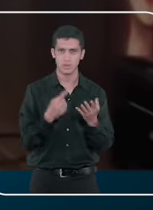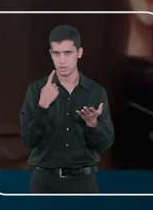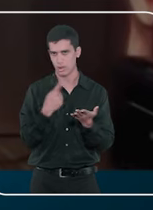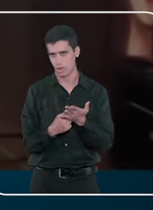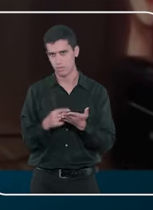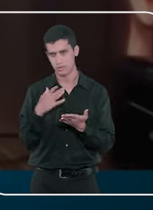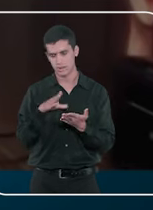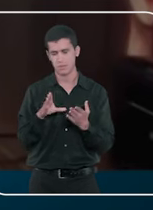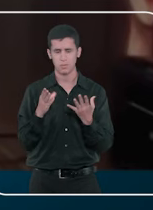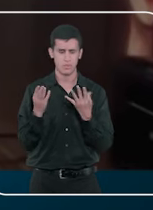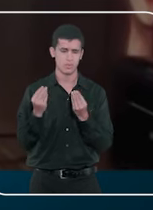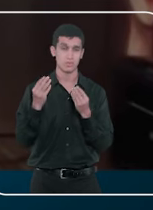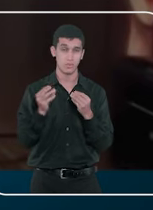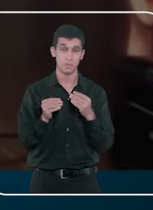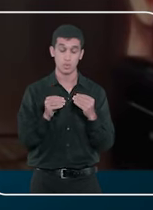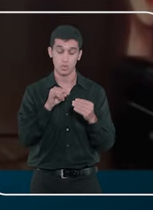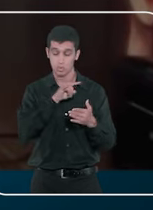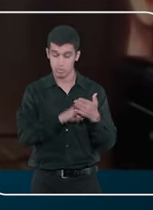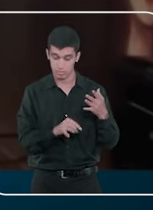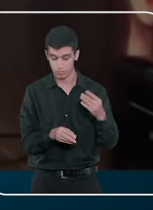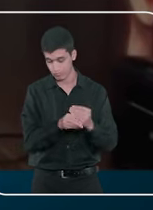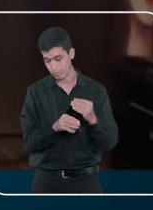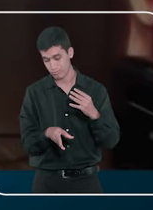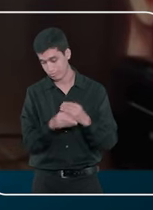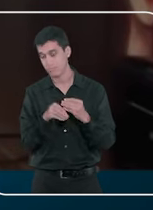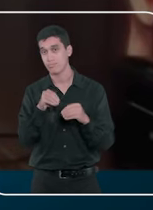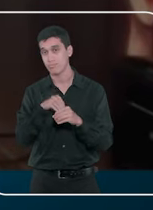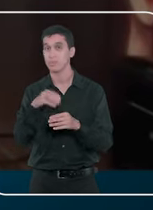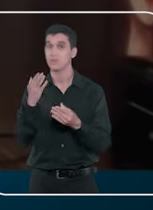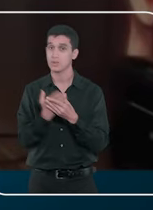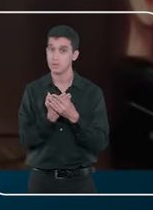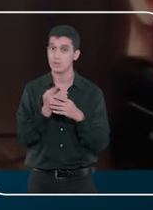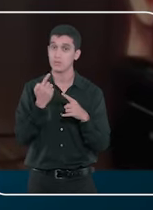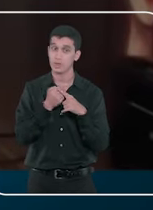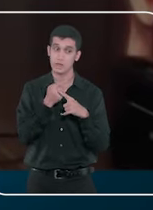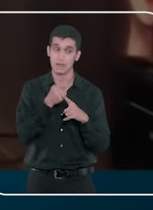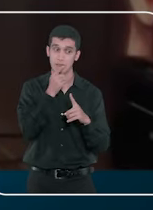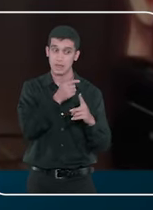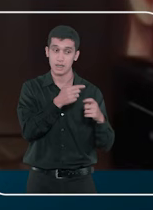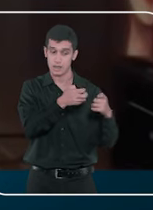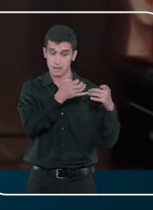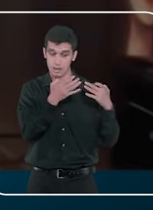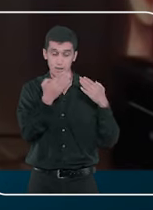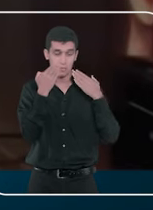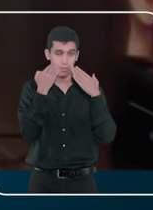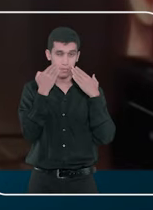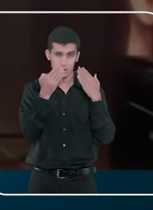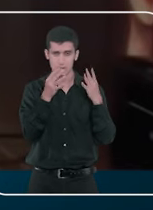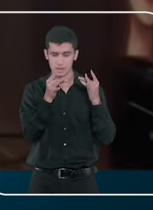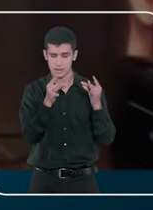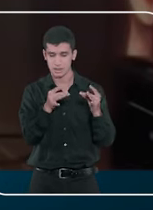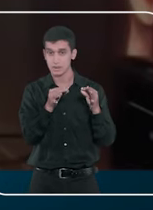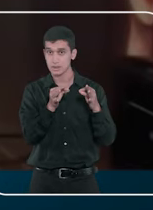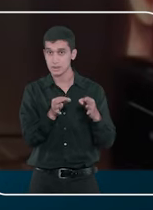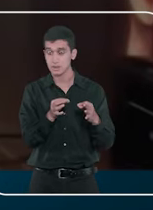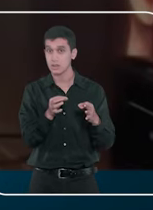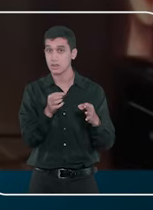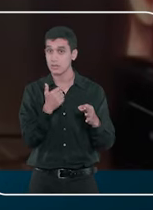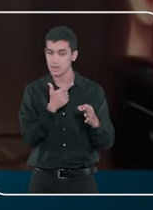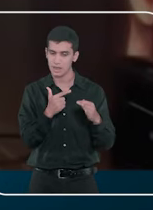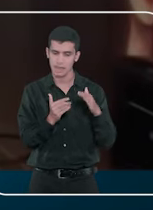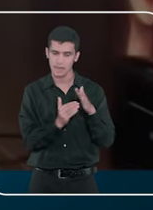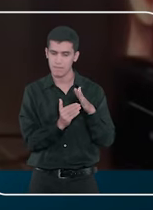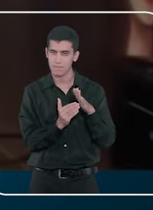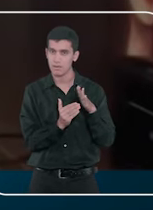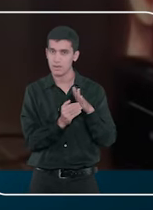elementos indicados, os fatos indicados e a sua demonstração cabal não se